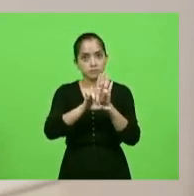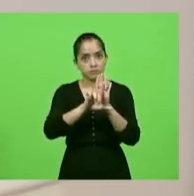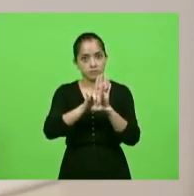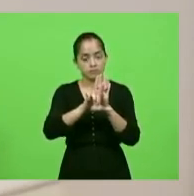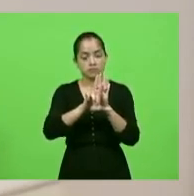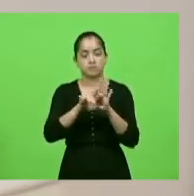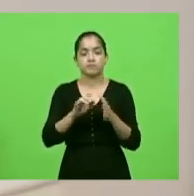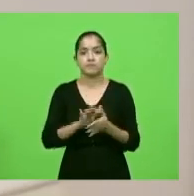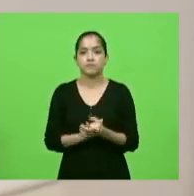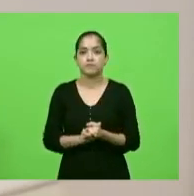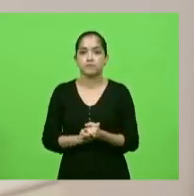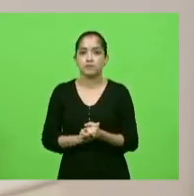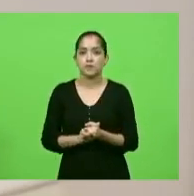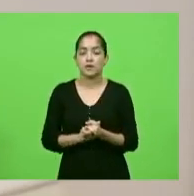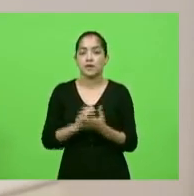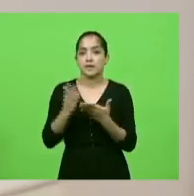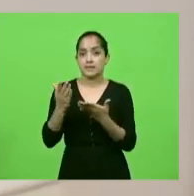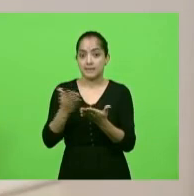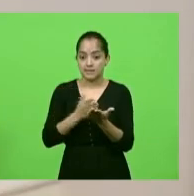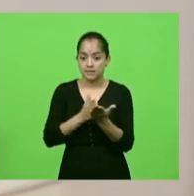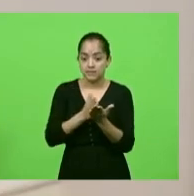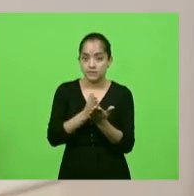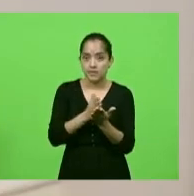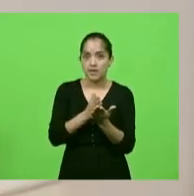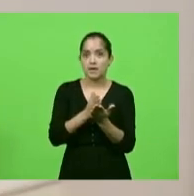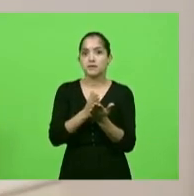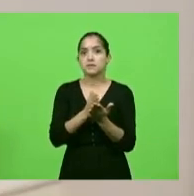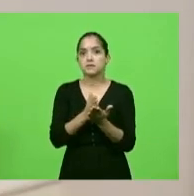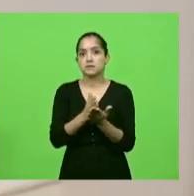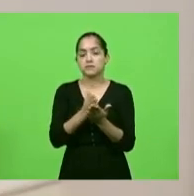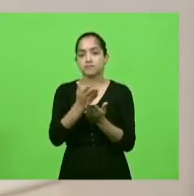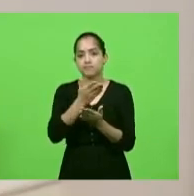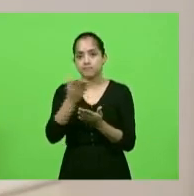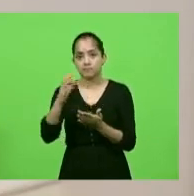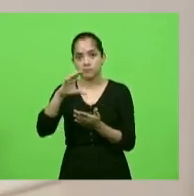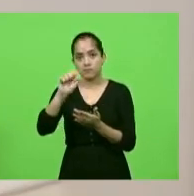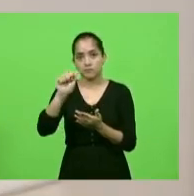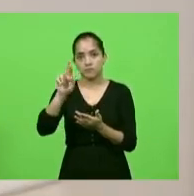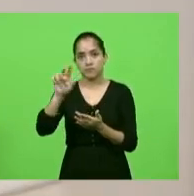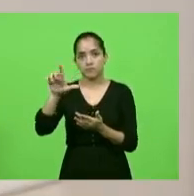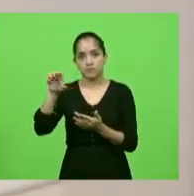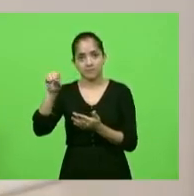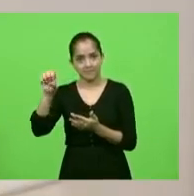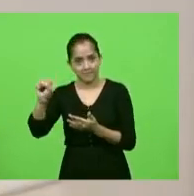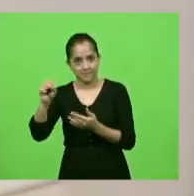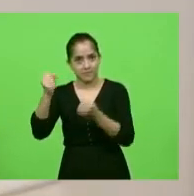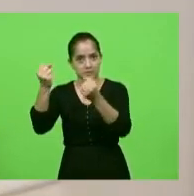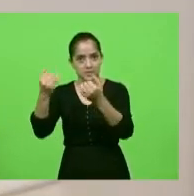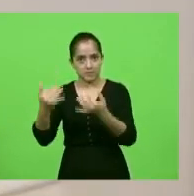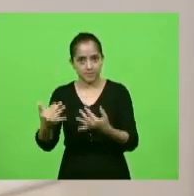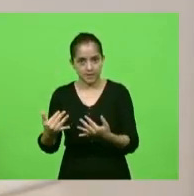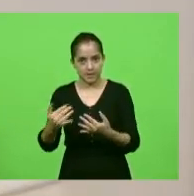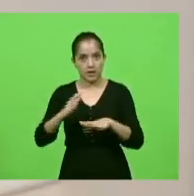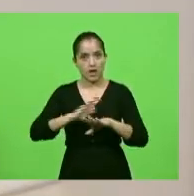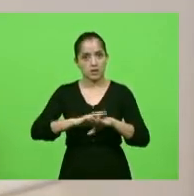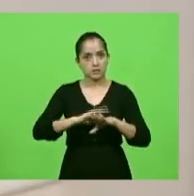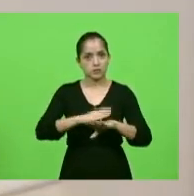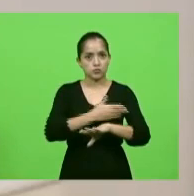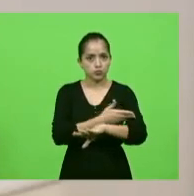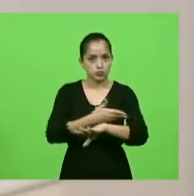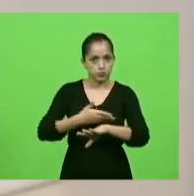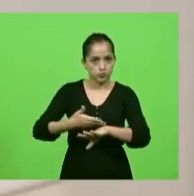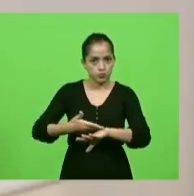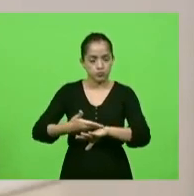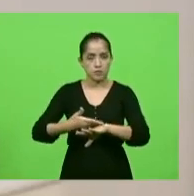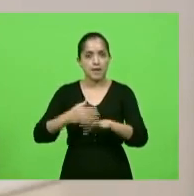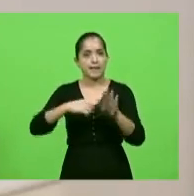regência. Nesse viés, reforma Carlos Alberto Provenciano, abre aspas, as condutas que tipificam os chamados crimes